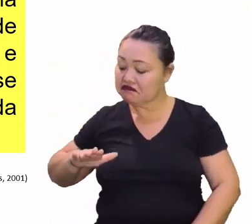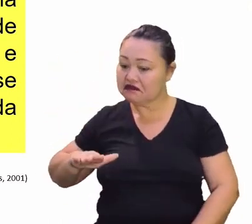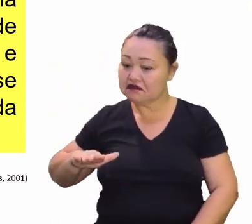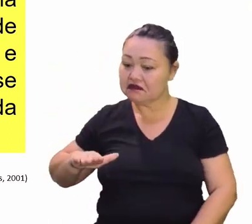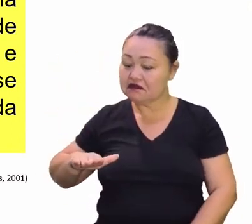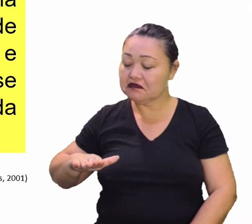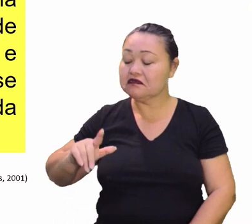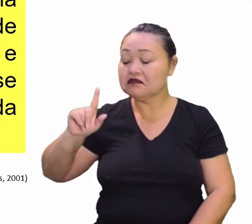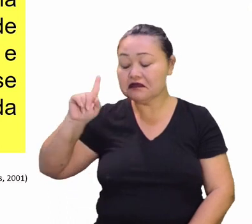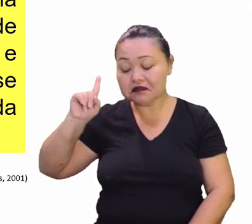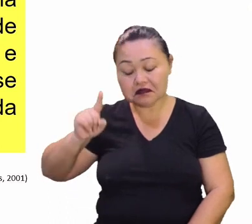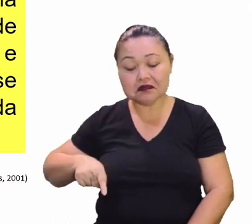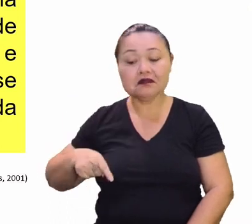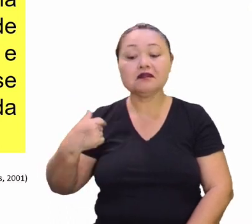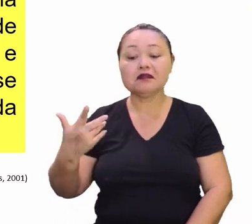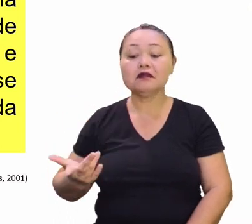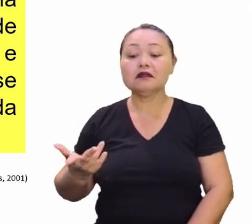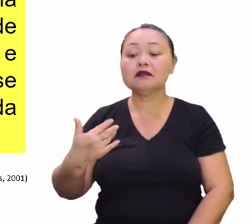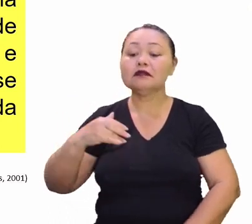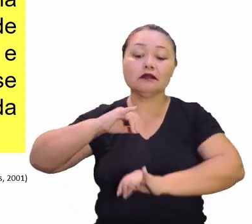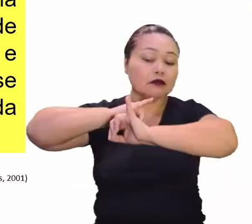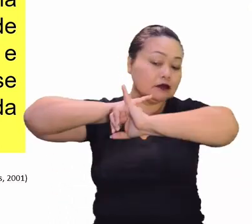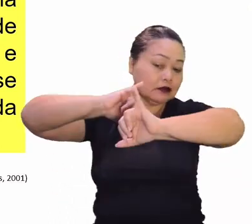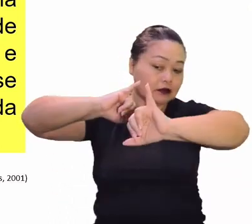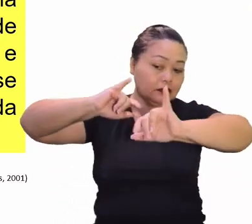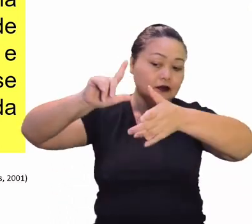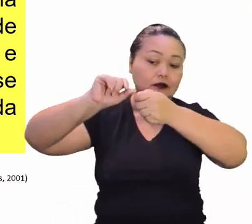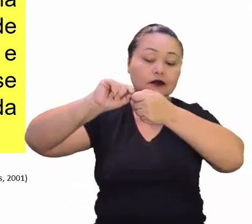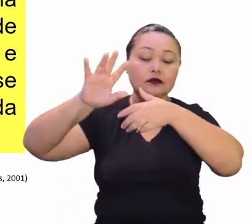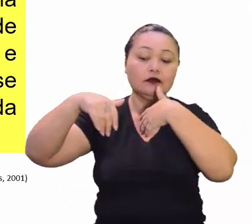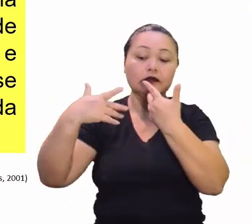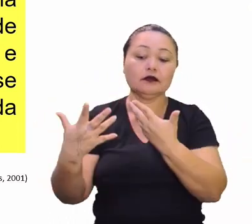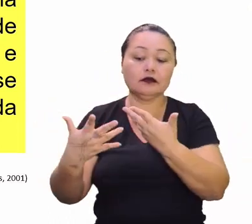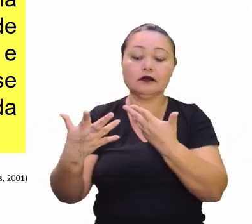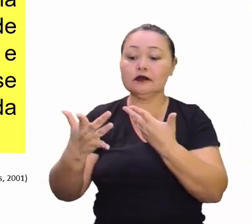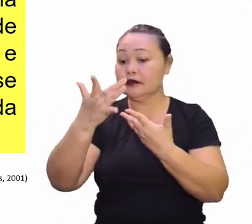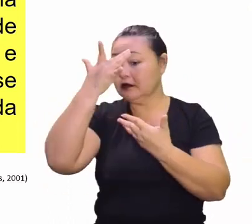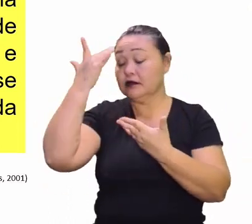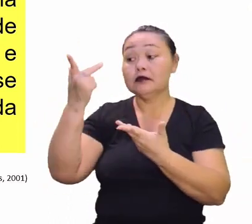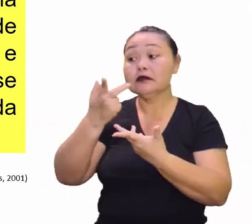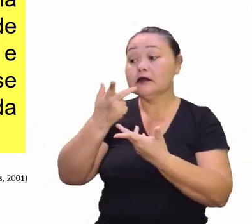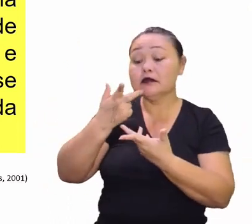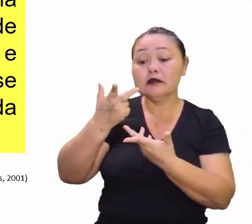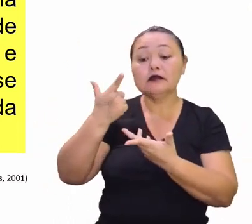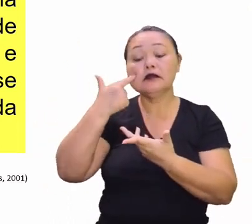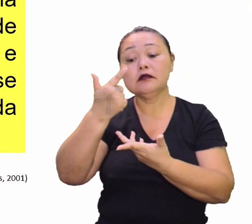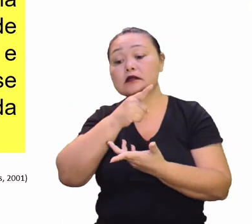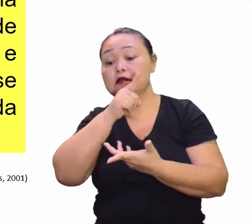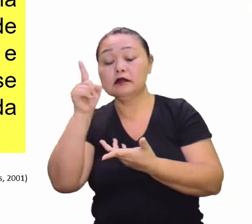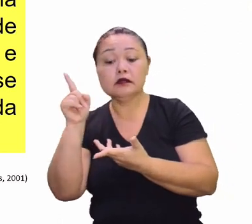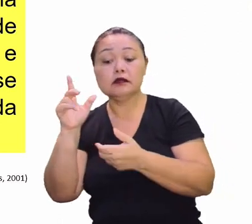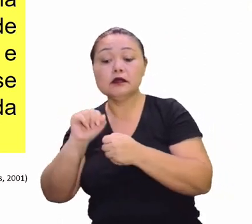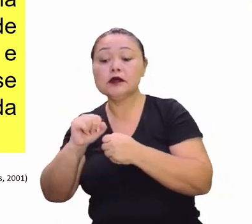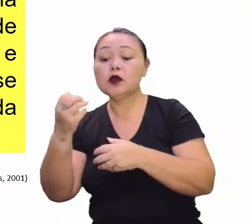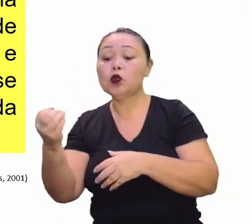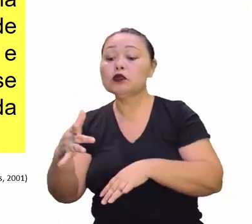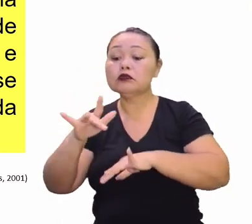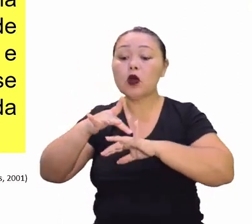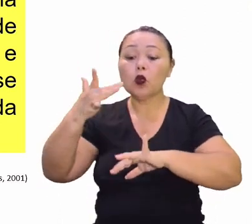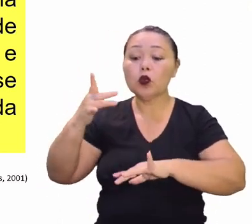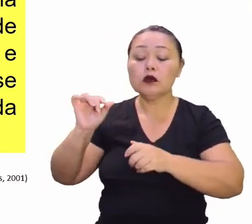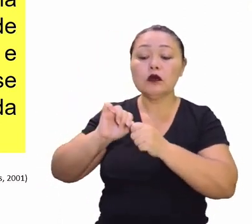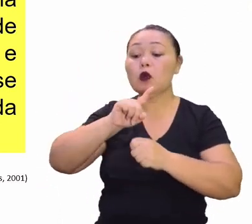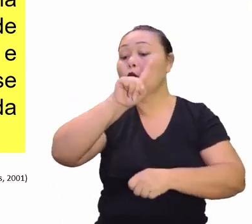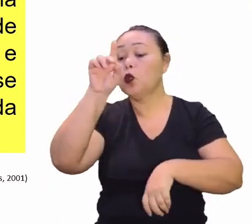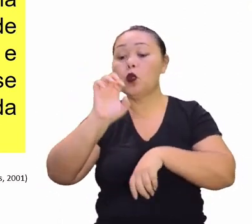criança e isso realmente tinha essa propaganda, as pessoas falavam, pô, tá vendo um novo Eldorado